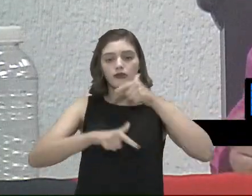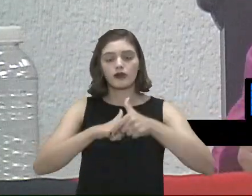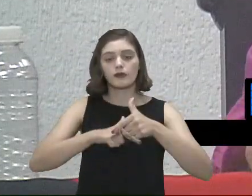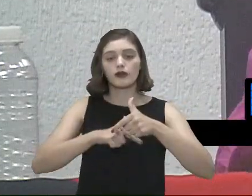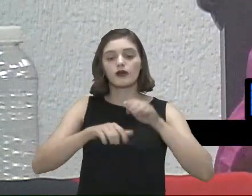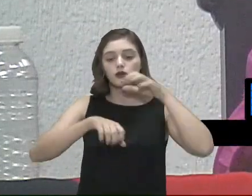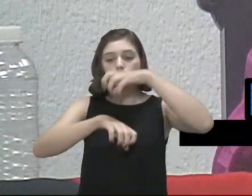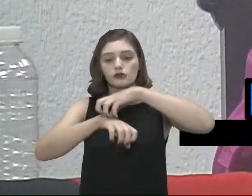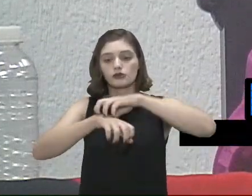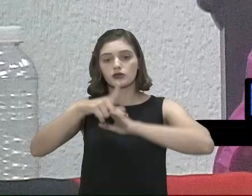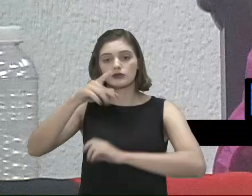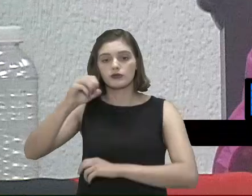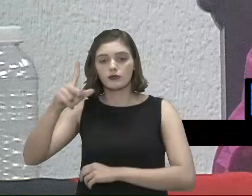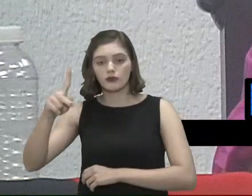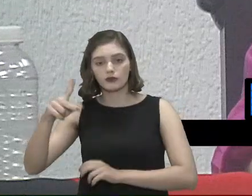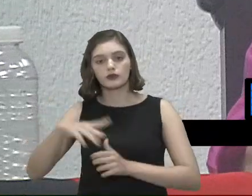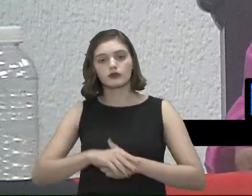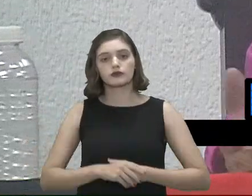e,